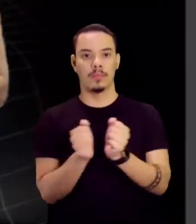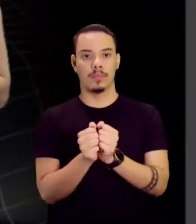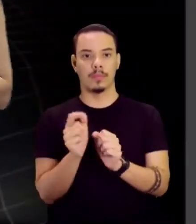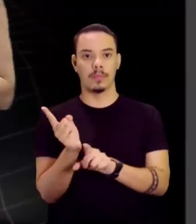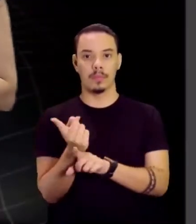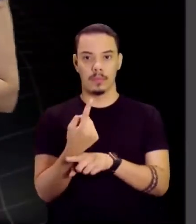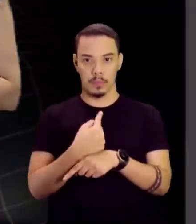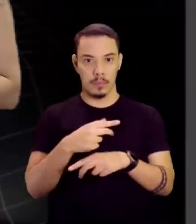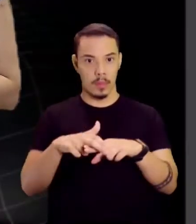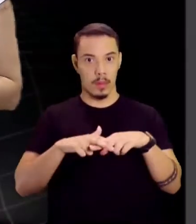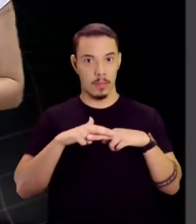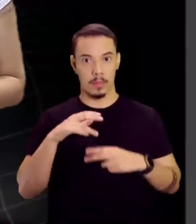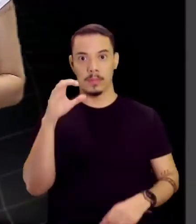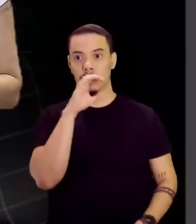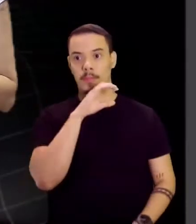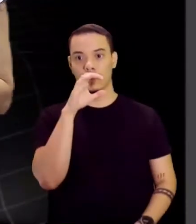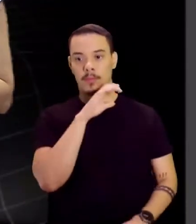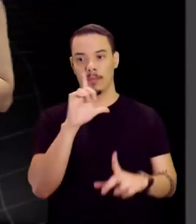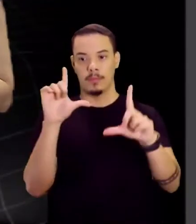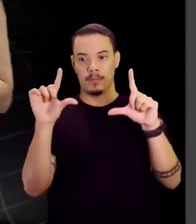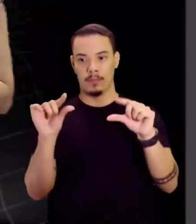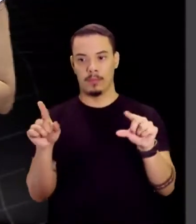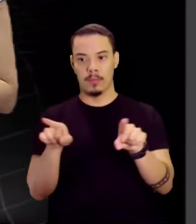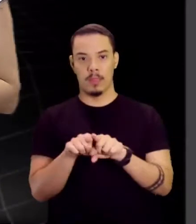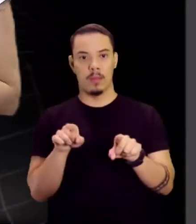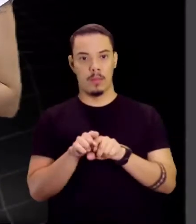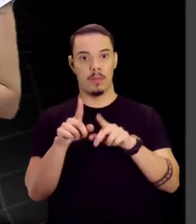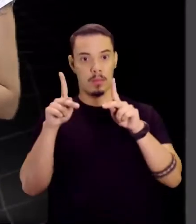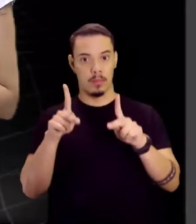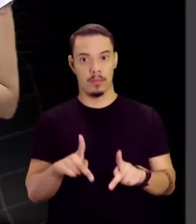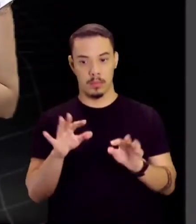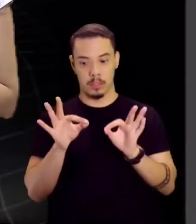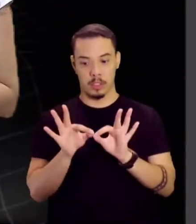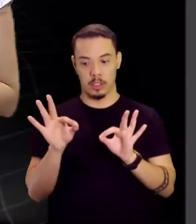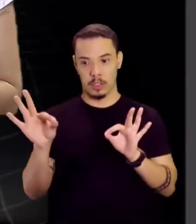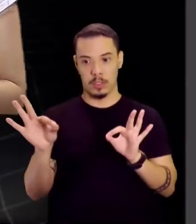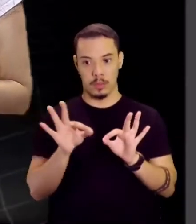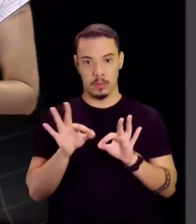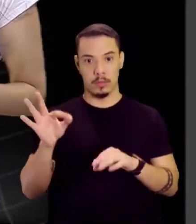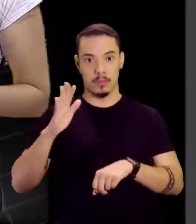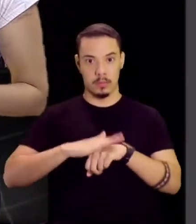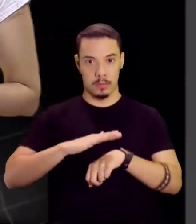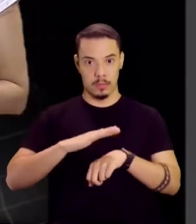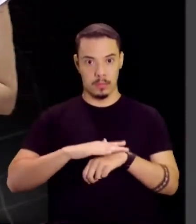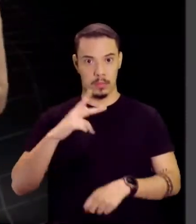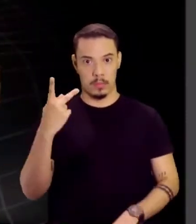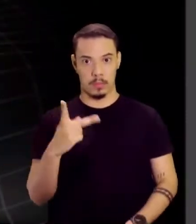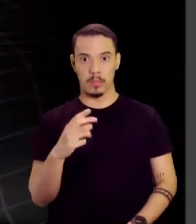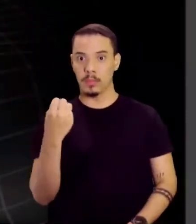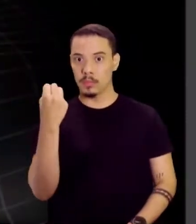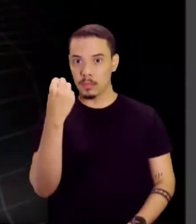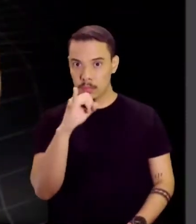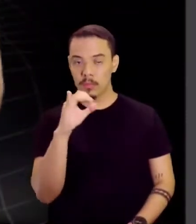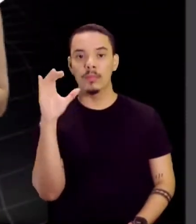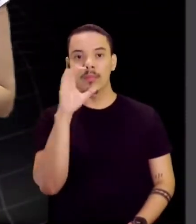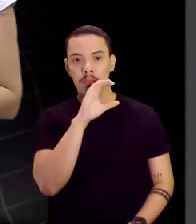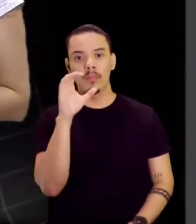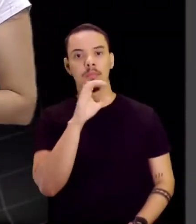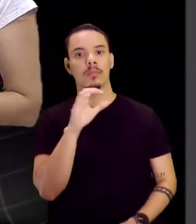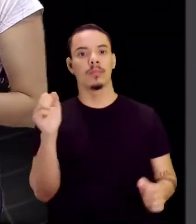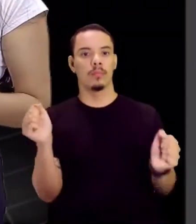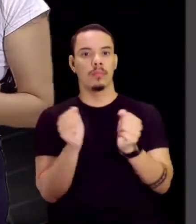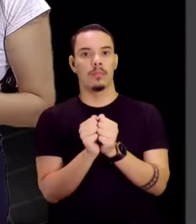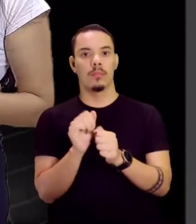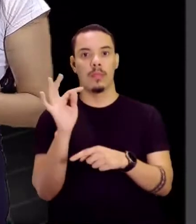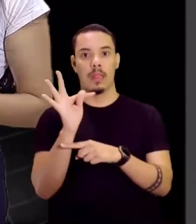a velocidade está diminuindo. E a posição, as distâncias que ele tem, se a velocidade é a relação da distância com o tempo, a